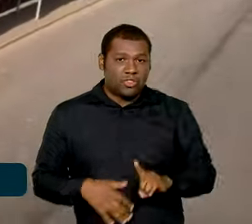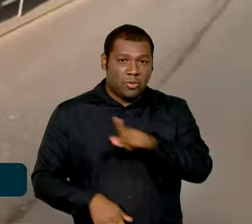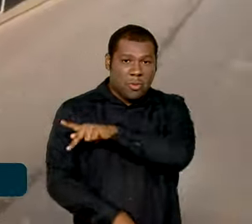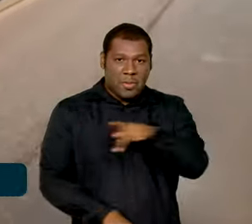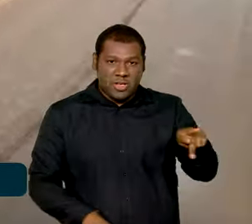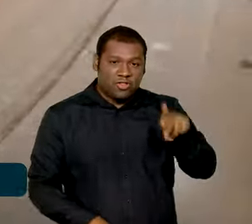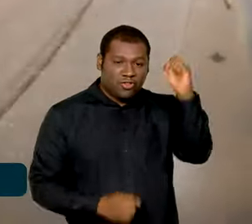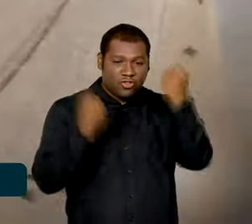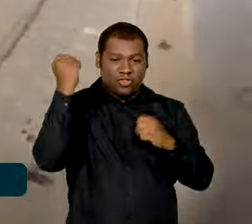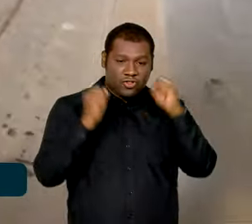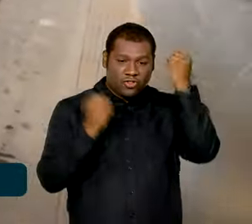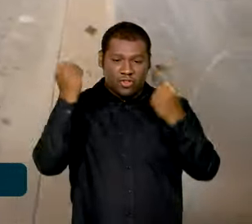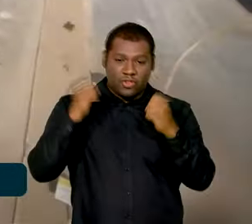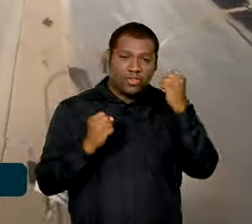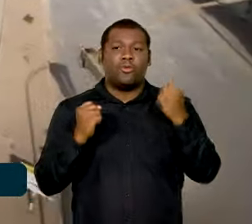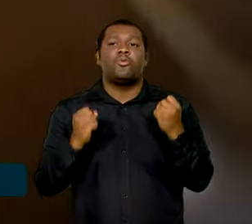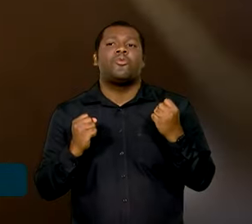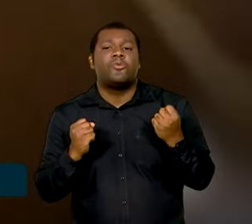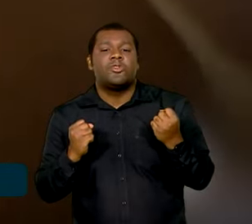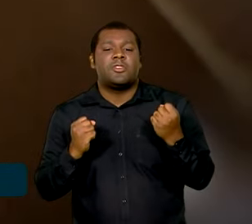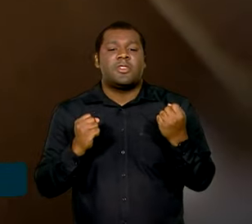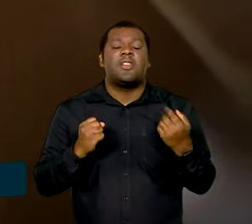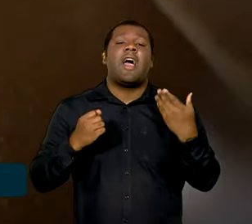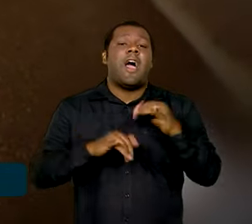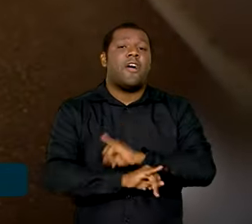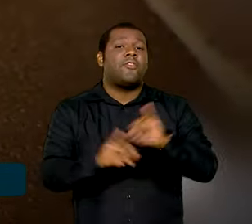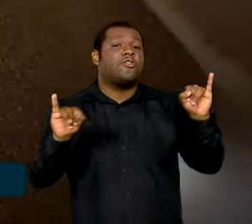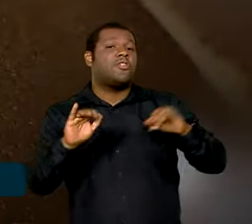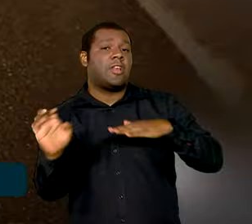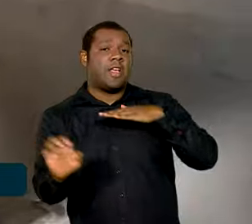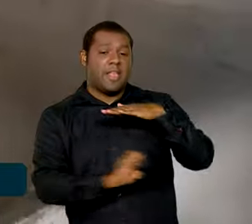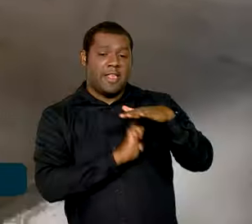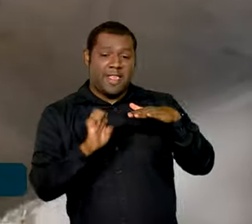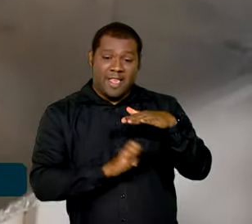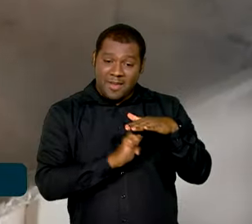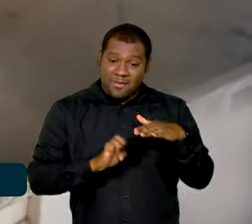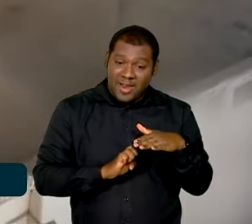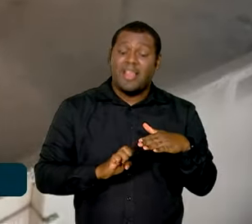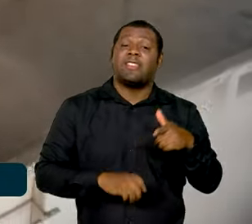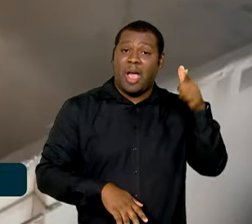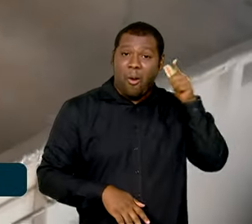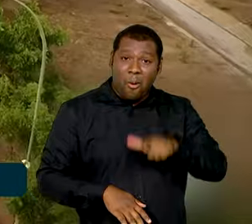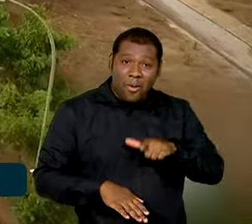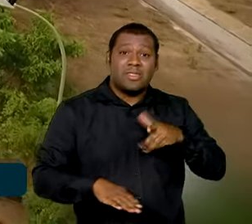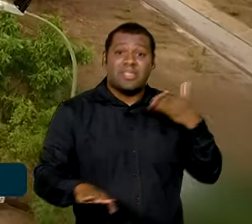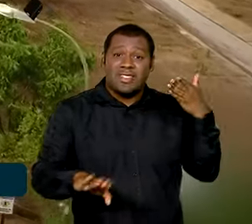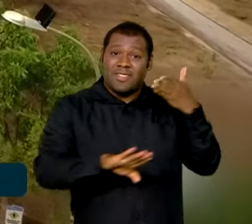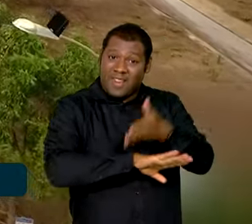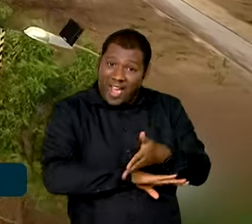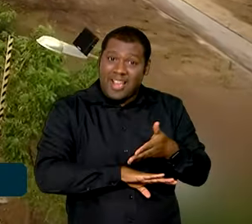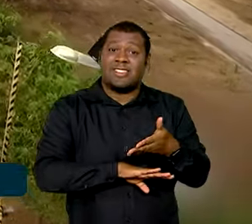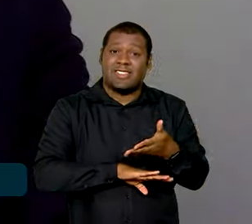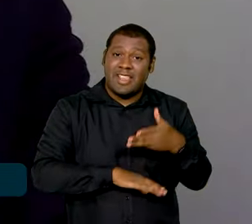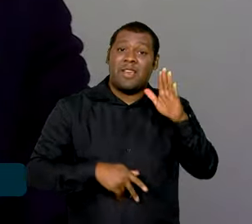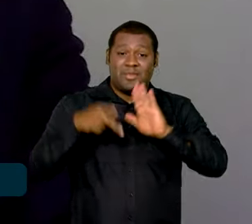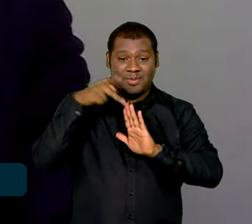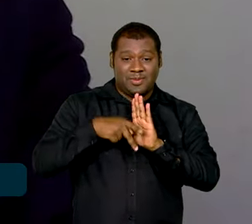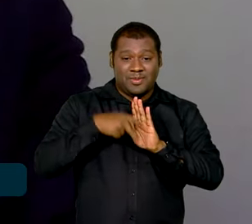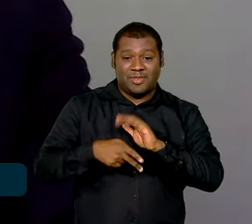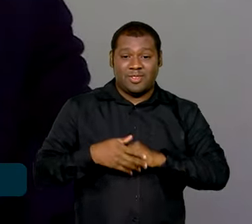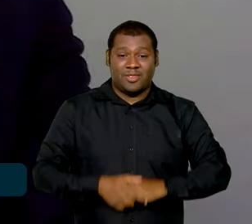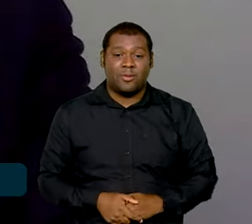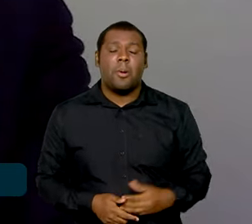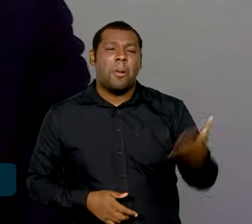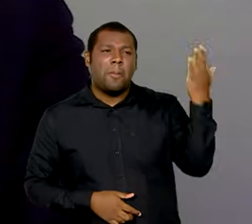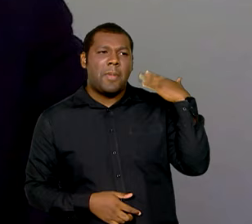de fertilizantes, conta que a empresa é uma das beneficiadas com mais inovação. Nós tínhamos